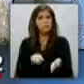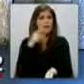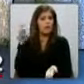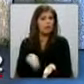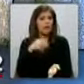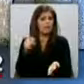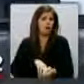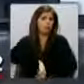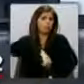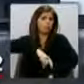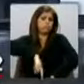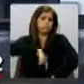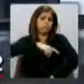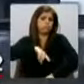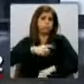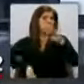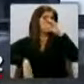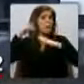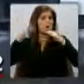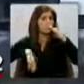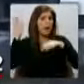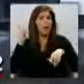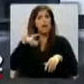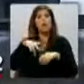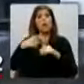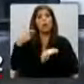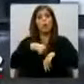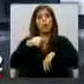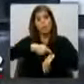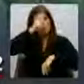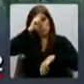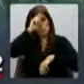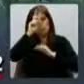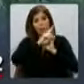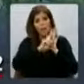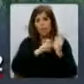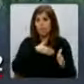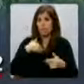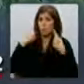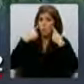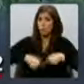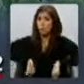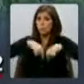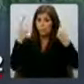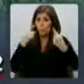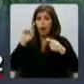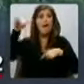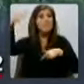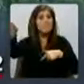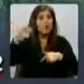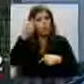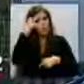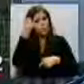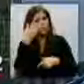para além dos tempos determinados pelas regras da saúde pública. Cá fora, entende-se e teme-se. Há